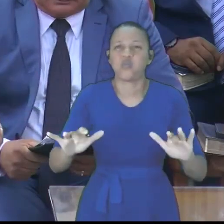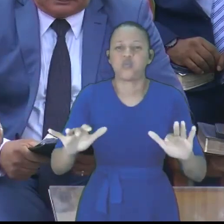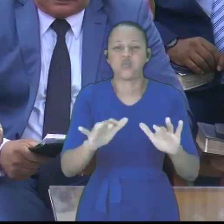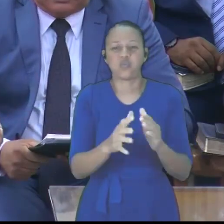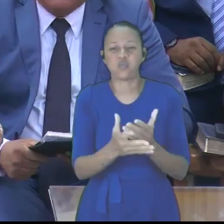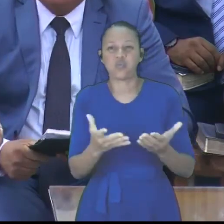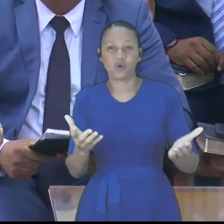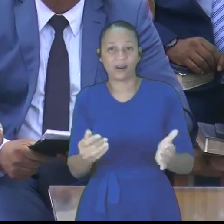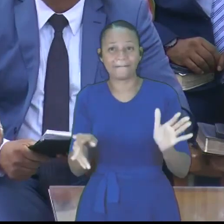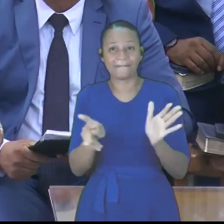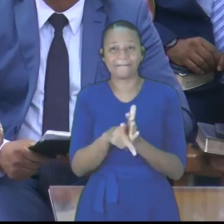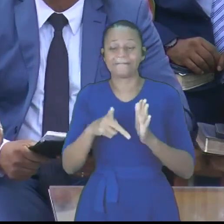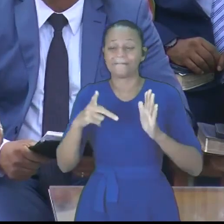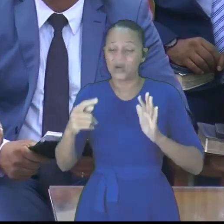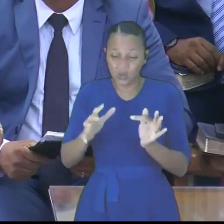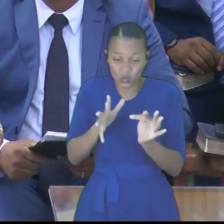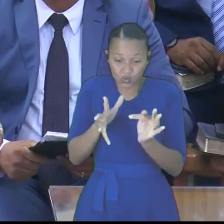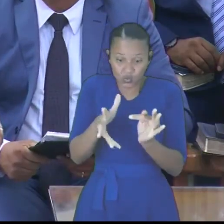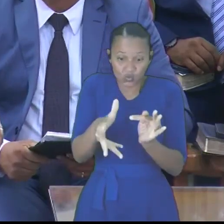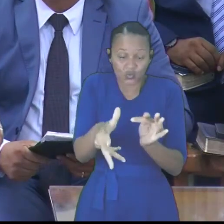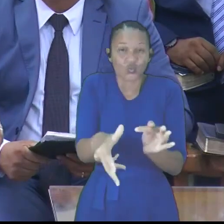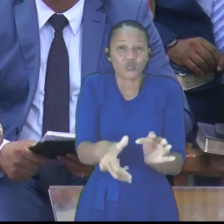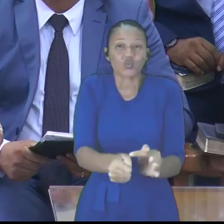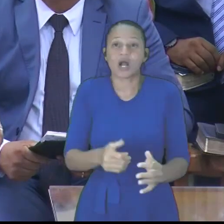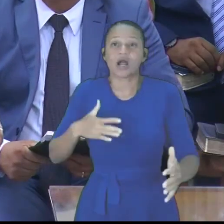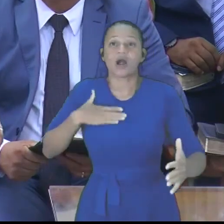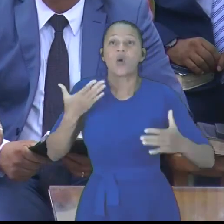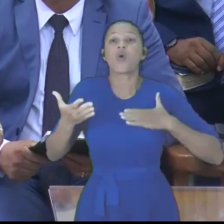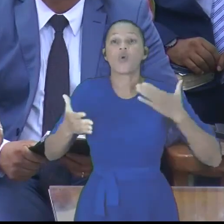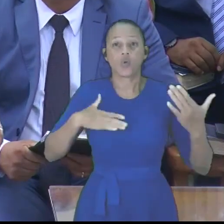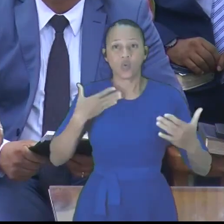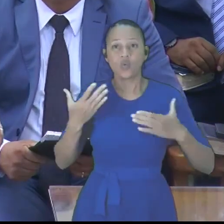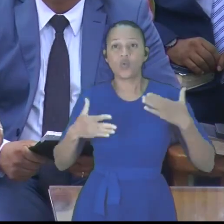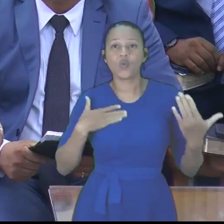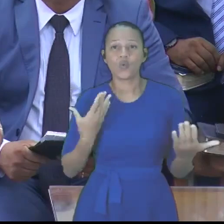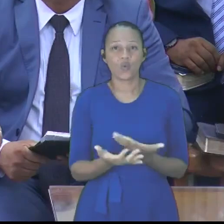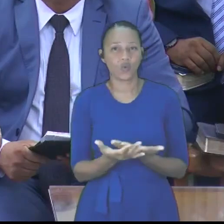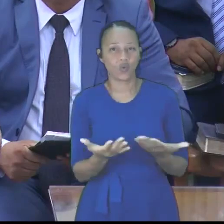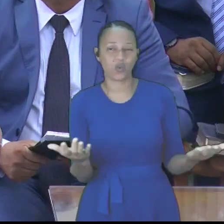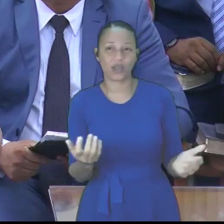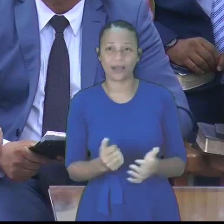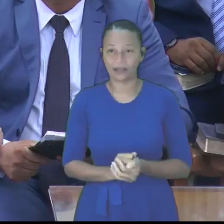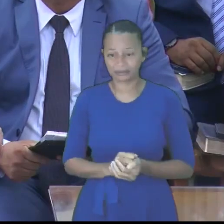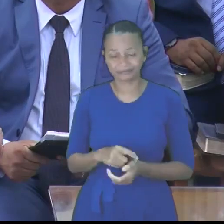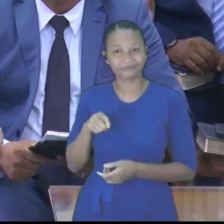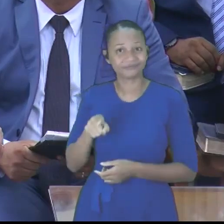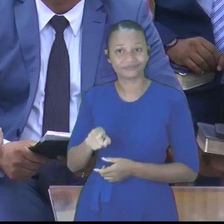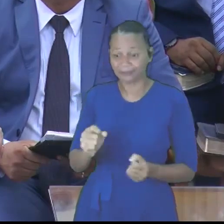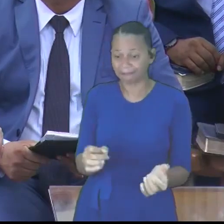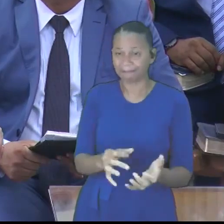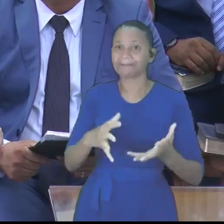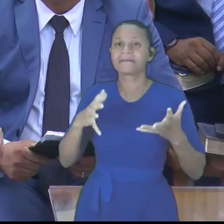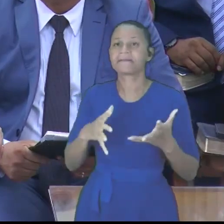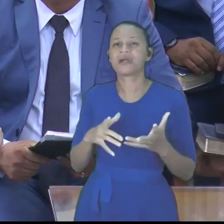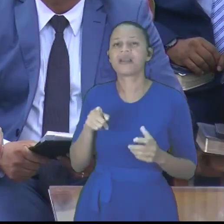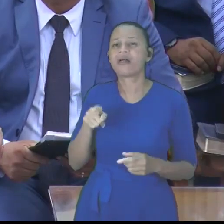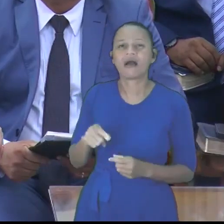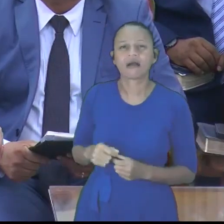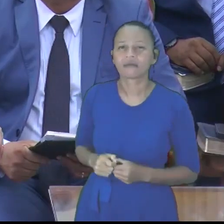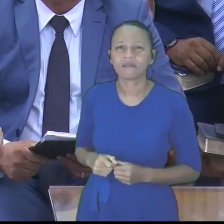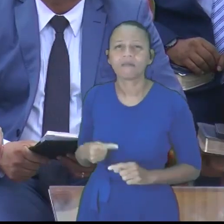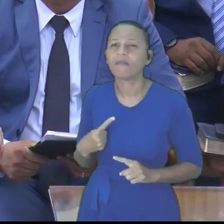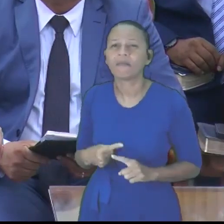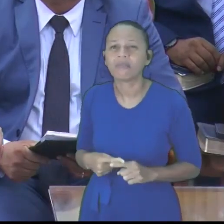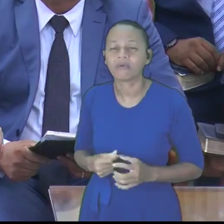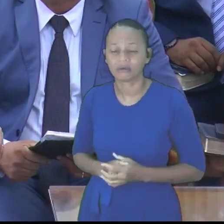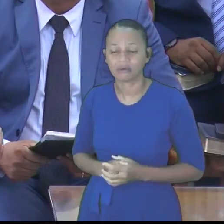coisa escatológica, é uma coisa assombrosa, né? Esses sinais não apareceram nesse dia. Por quê? Porque